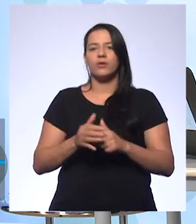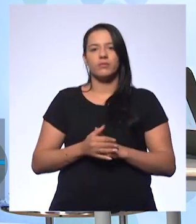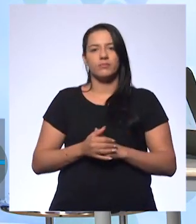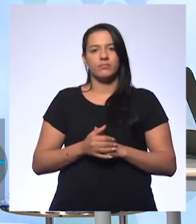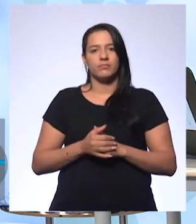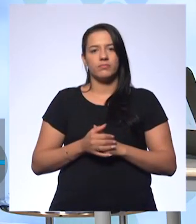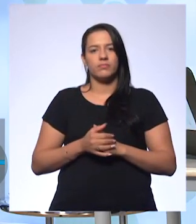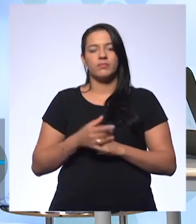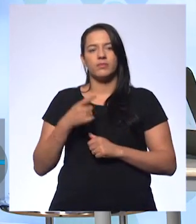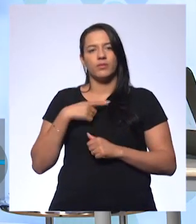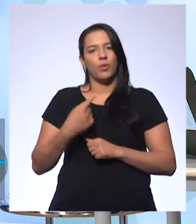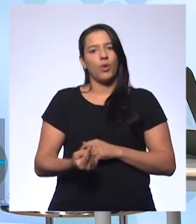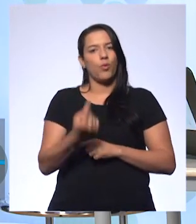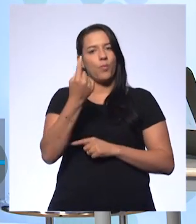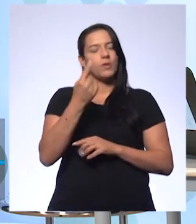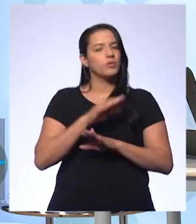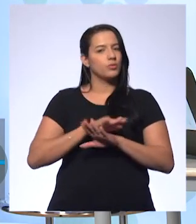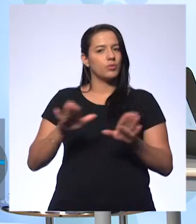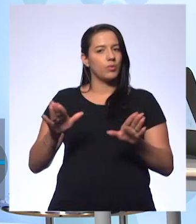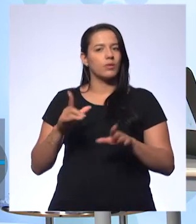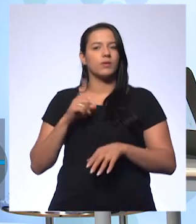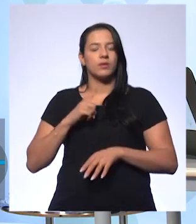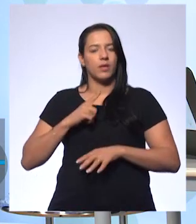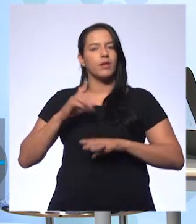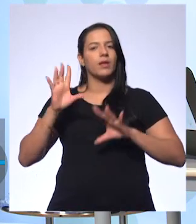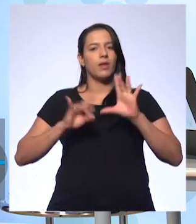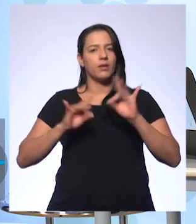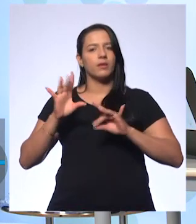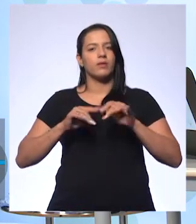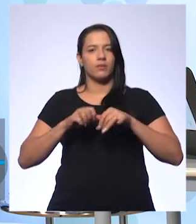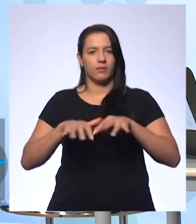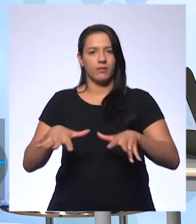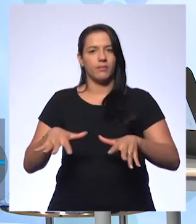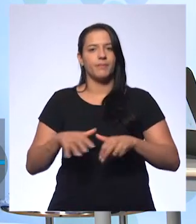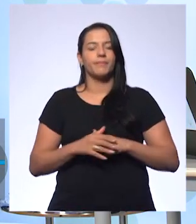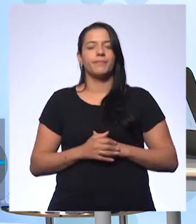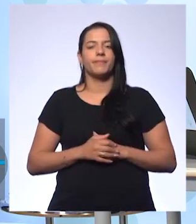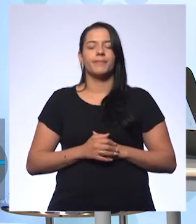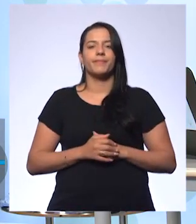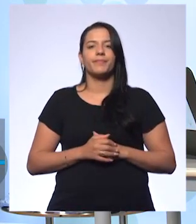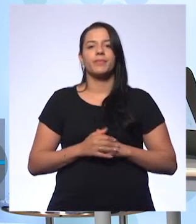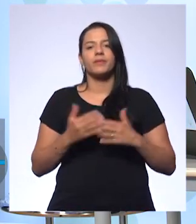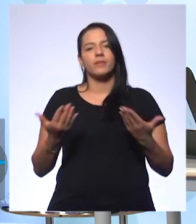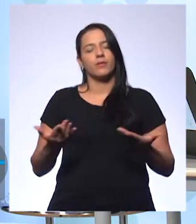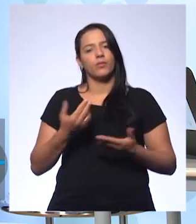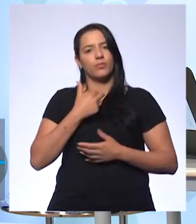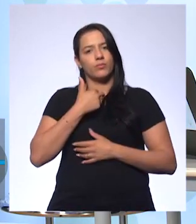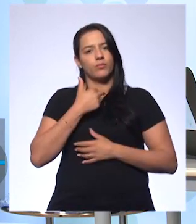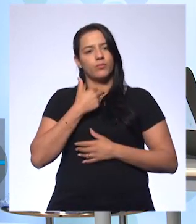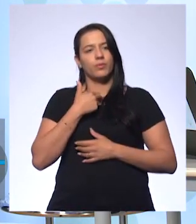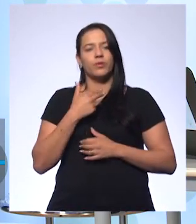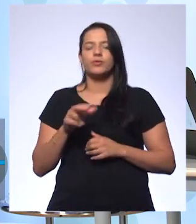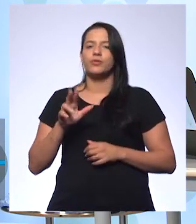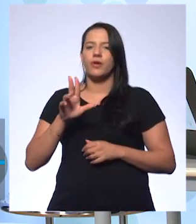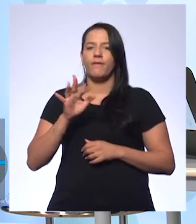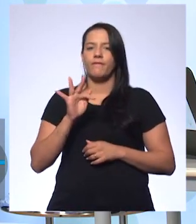tenho uma solução só, no caso, líquida, né? Então, já não pode ser isso aqui também, ponto de fusão.